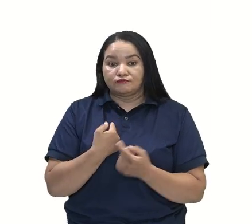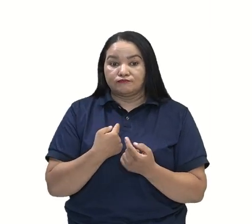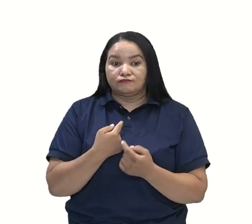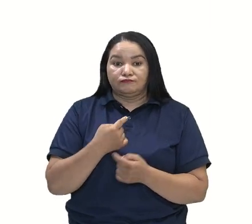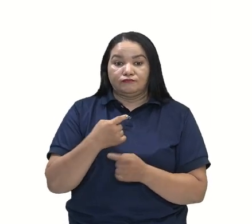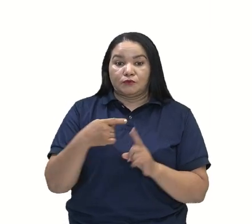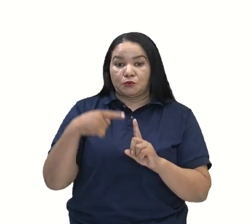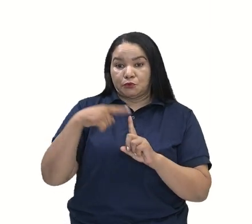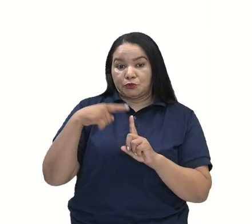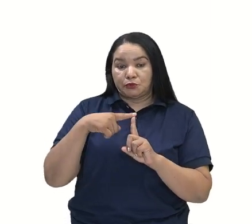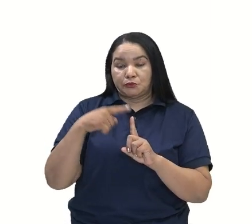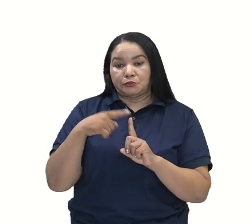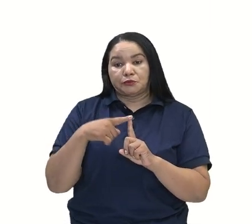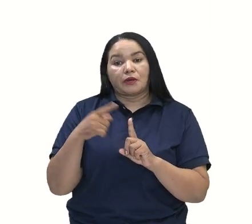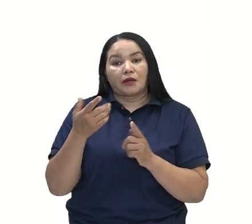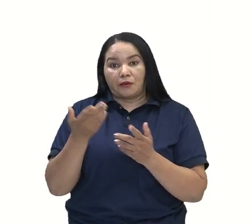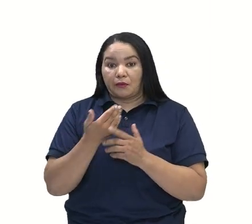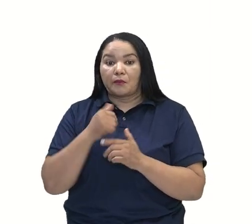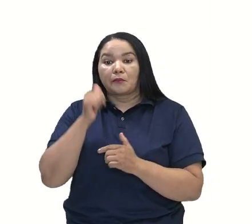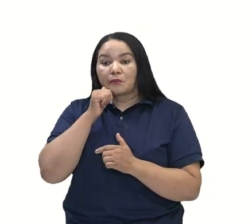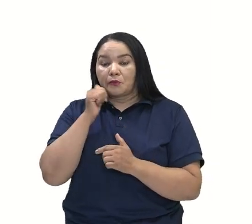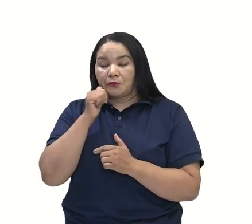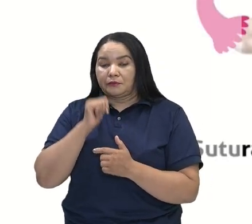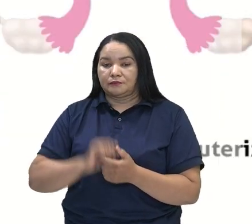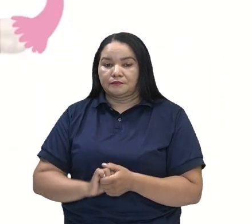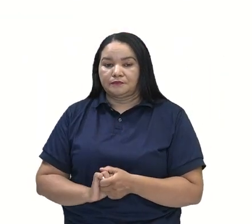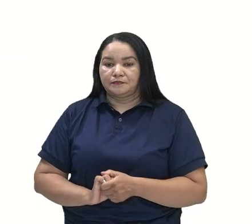é realizado nas mulheres.